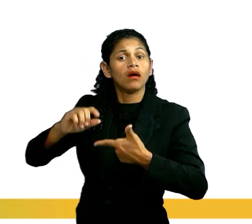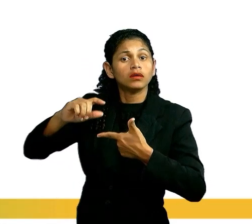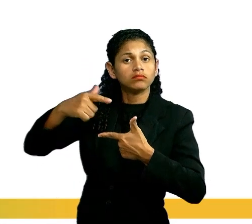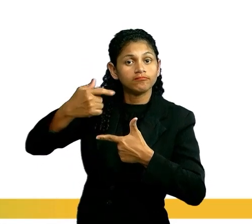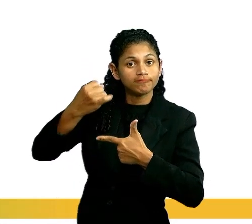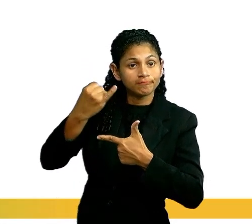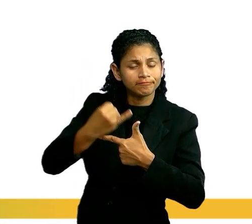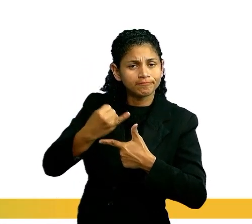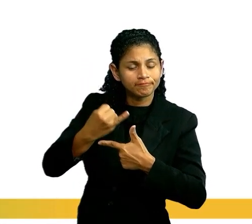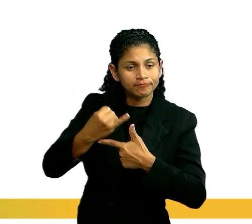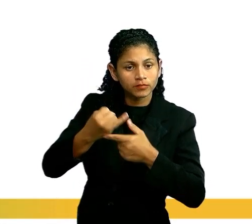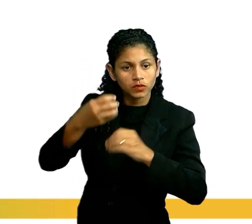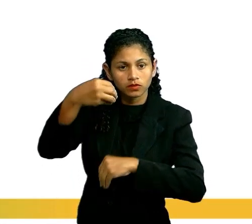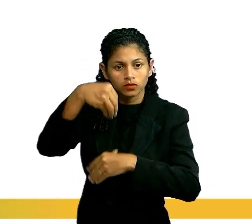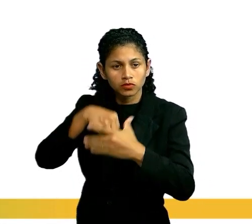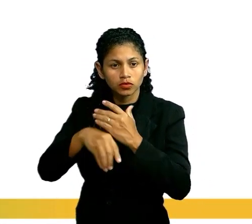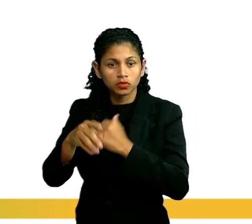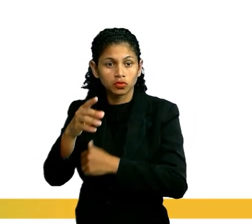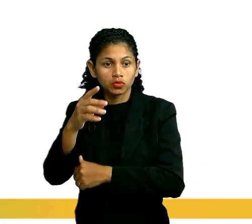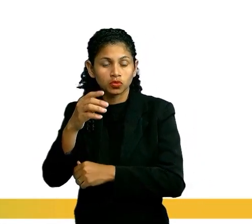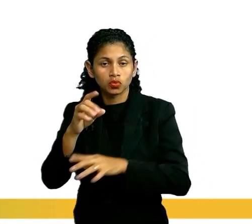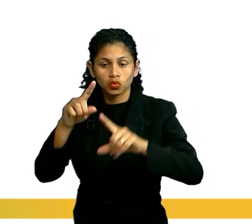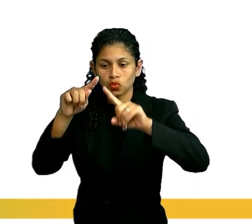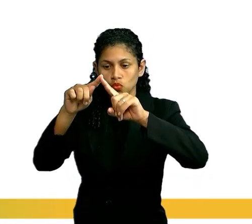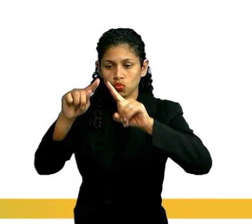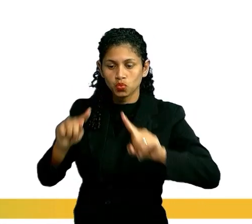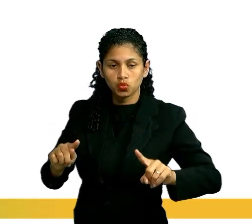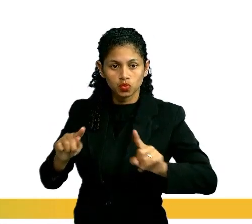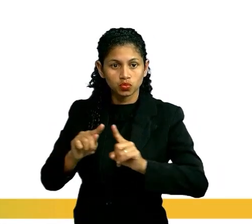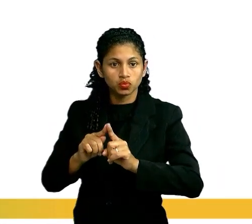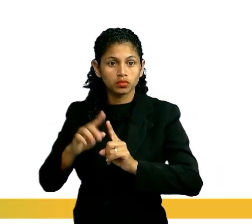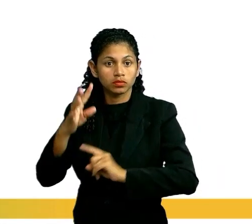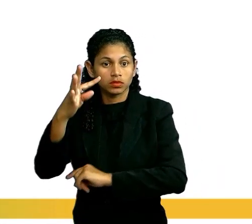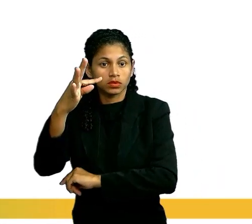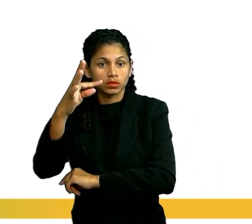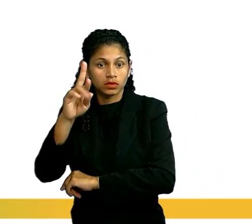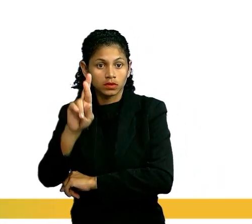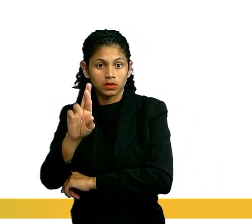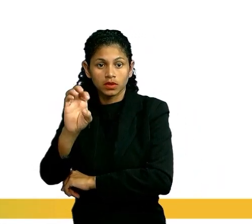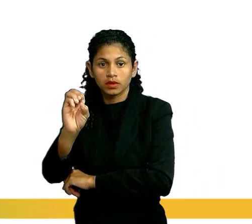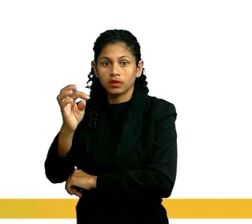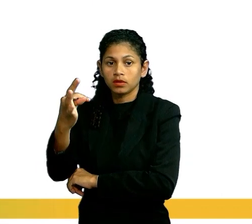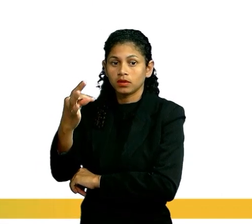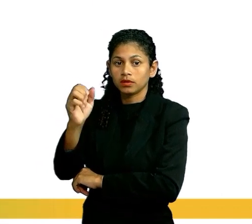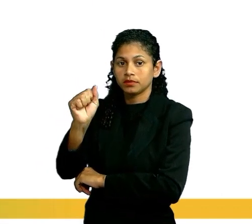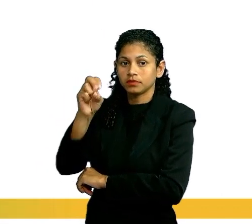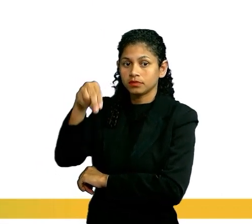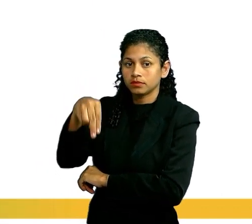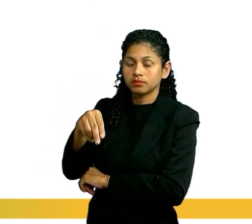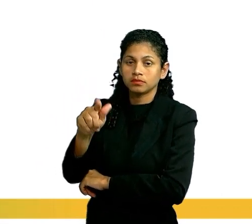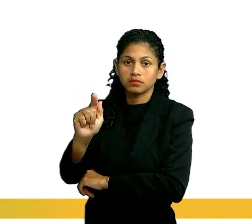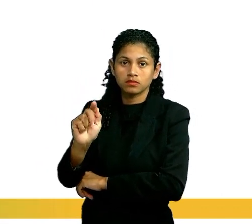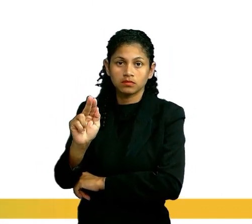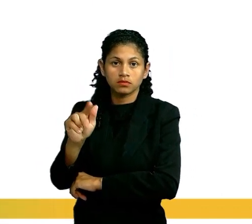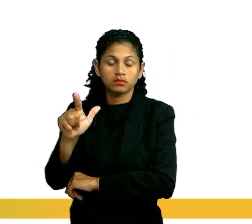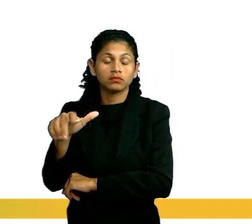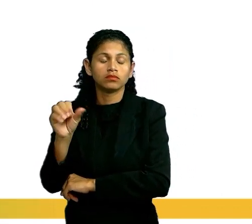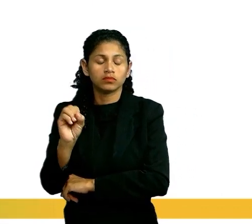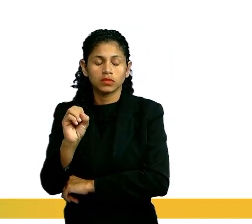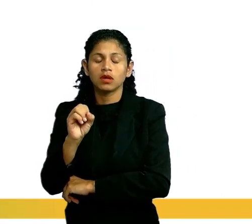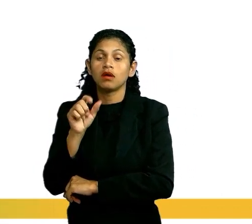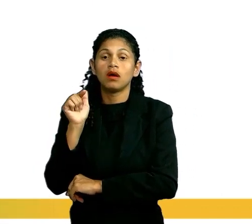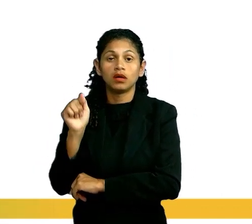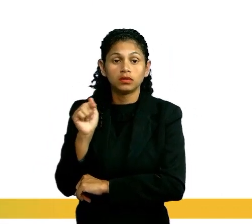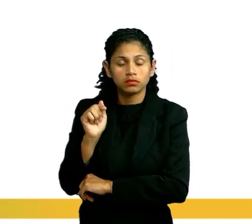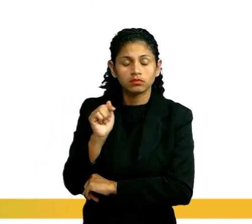triângulo retângulo? O nome trigonometria já remete ao seu objeto. Lá, 3 ângulos e a medida. Sendo assim, é a